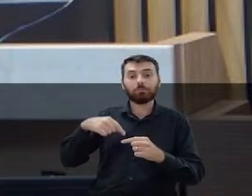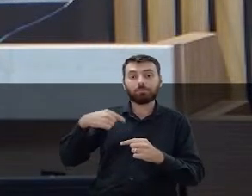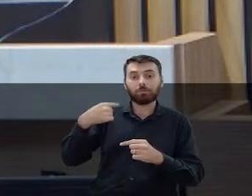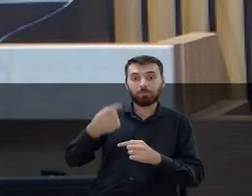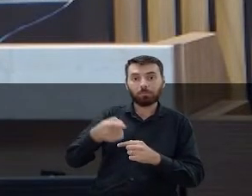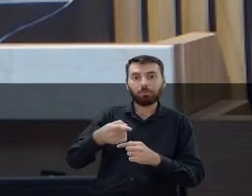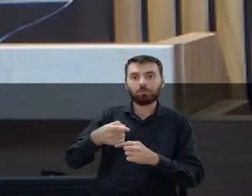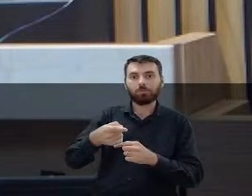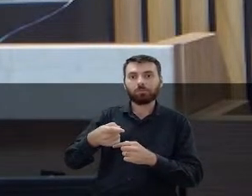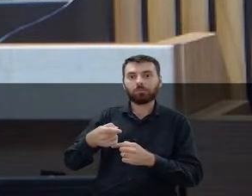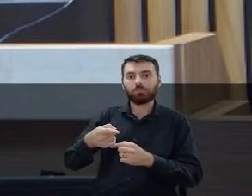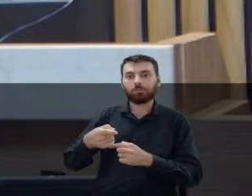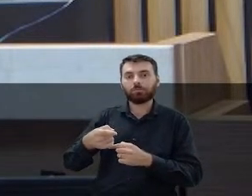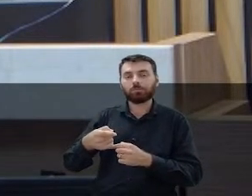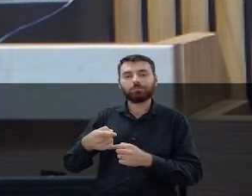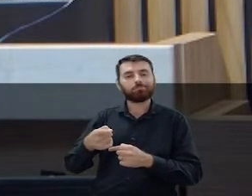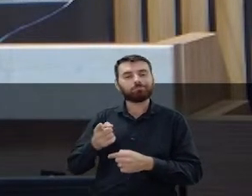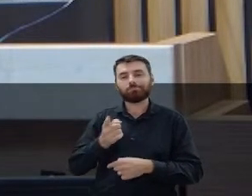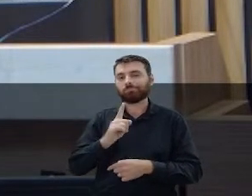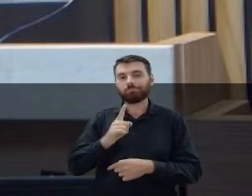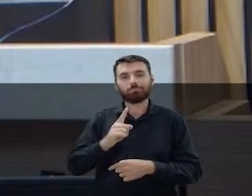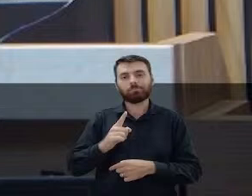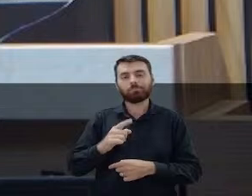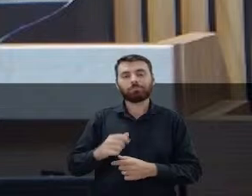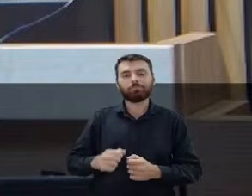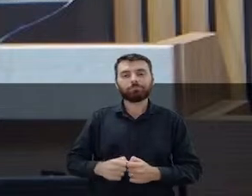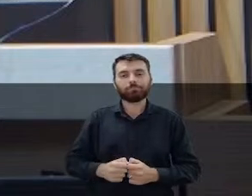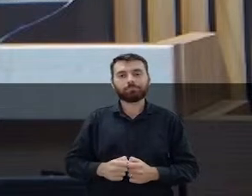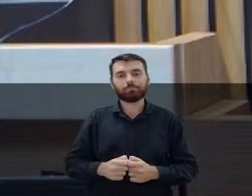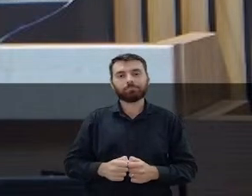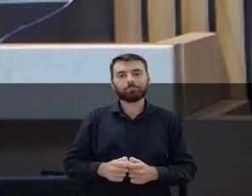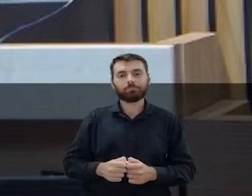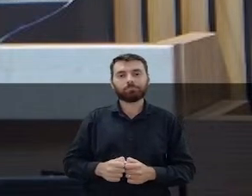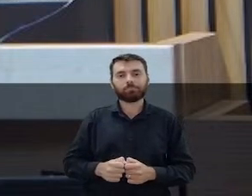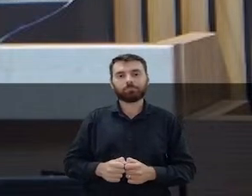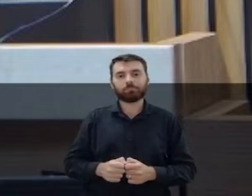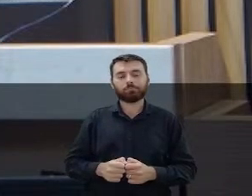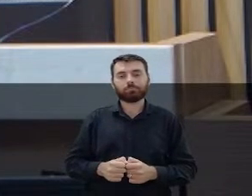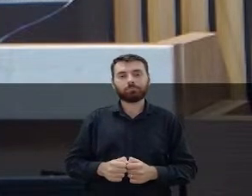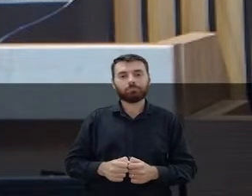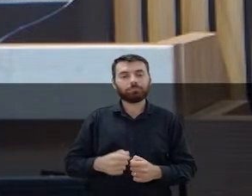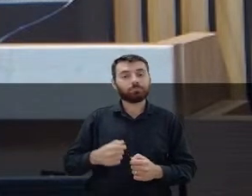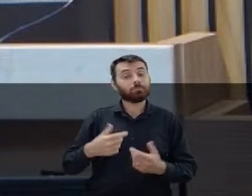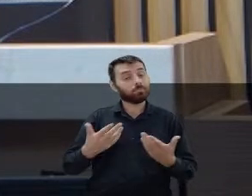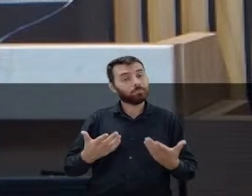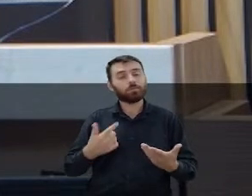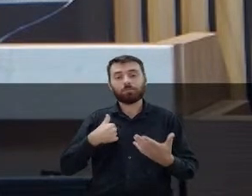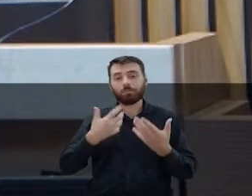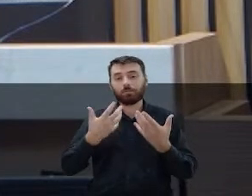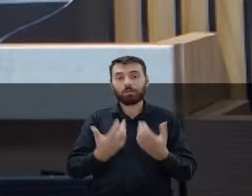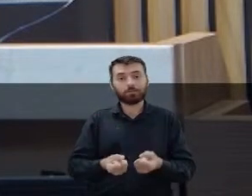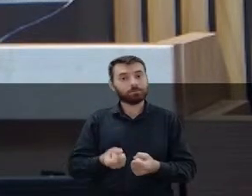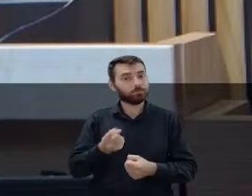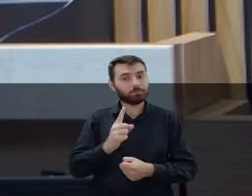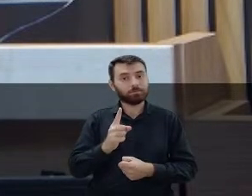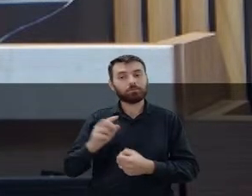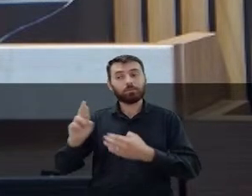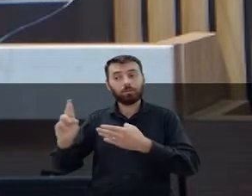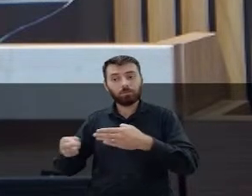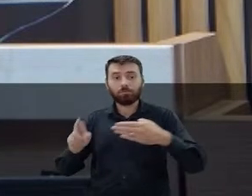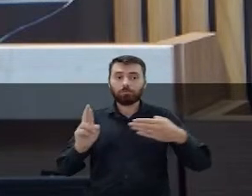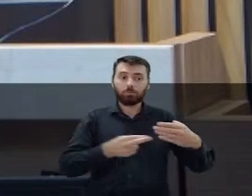causa, nem sem justa causa. É nessa linha que eu levo, que eu nego provimento a ambos os